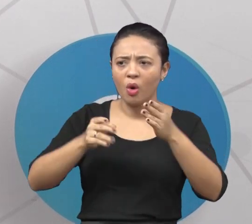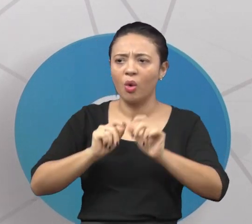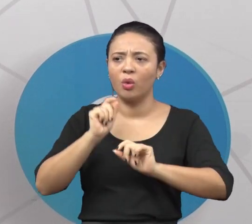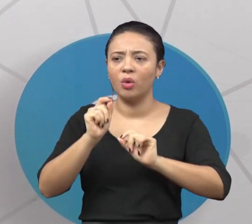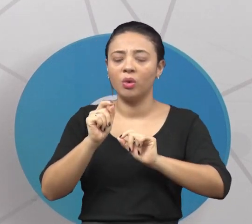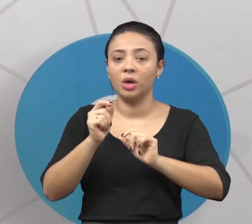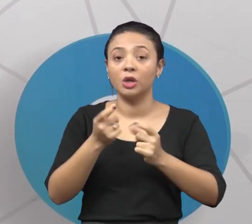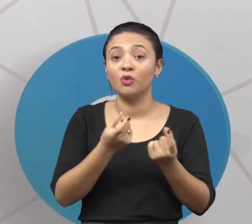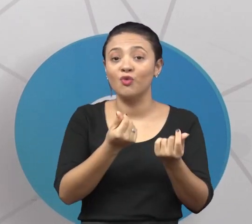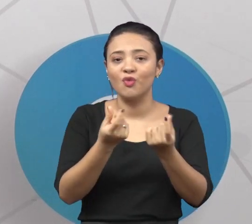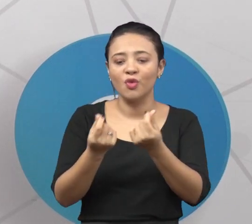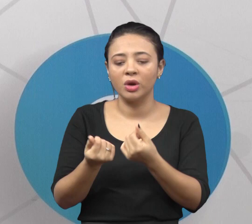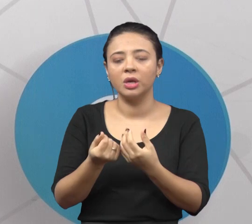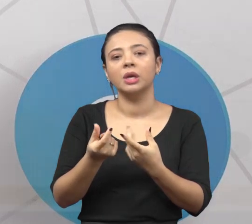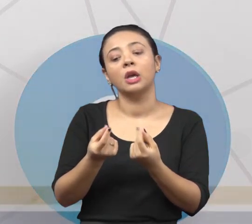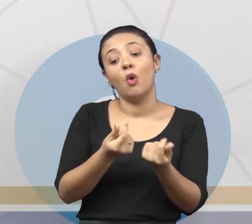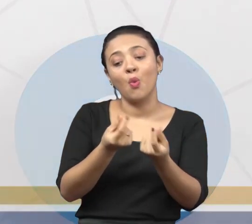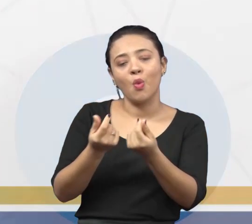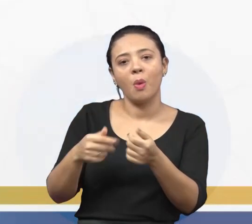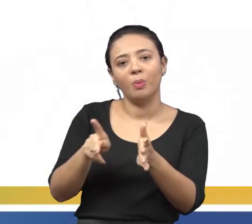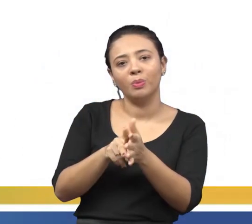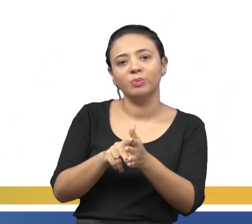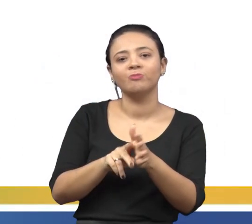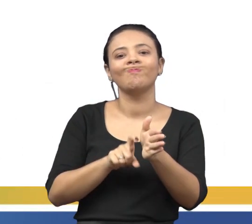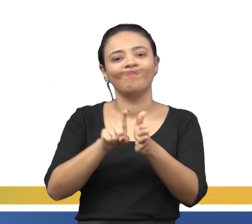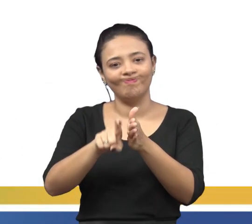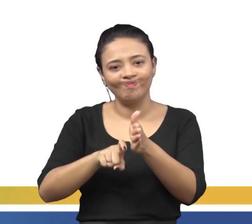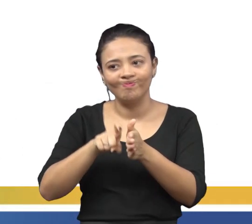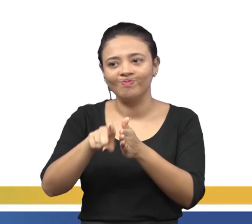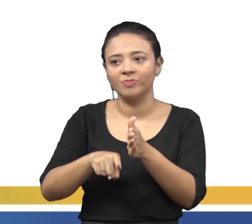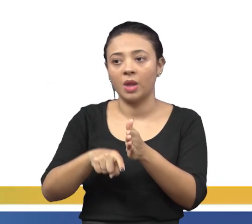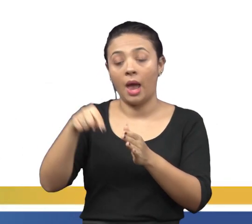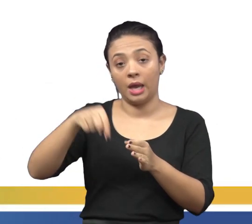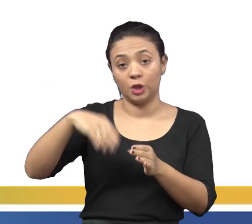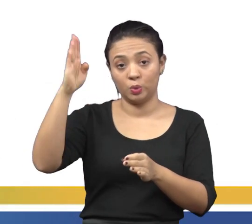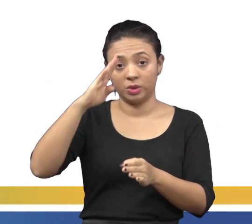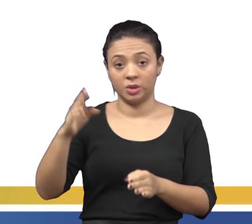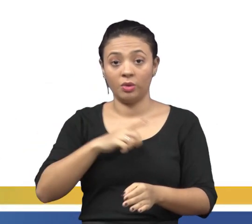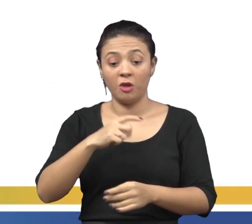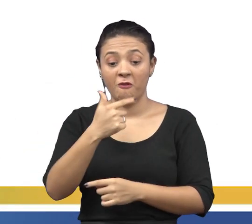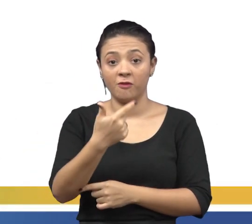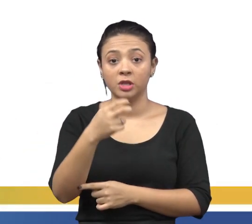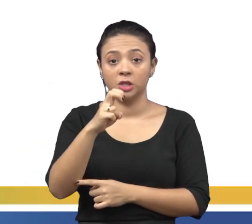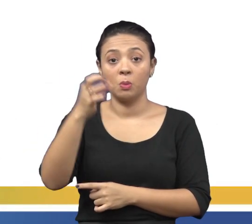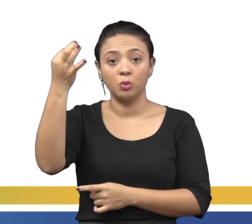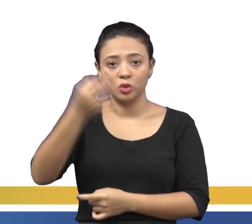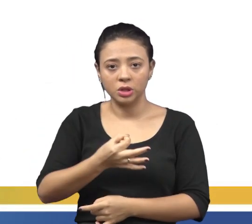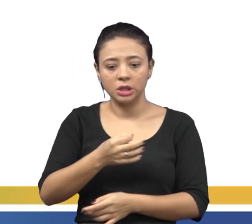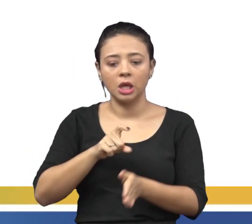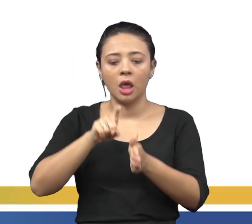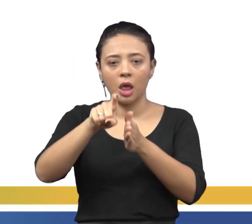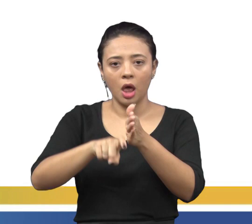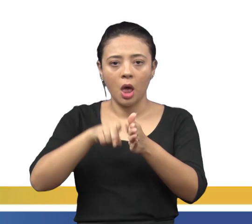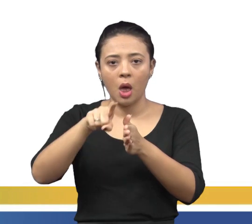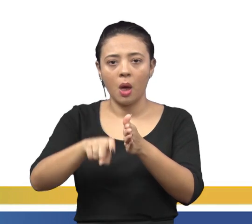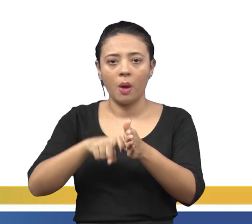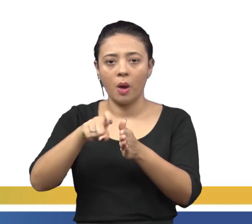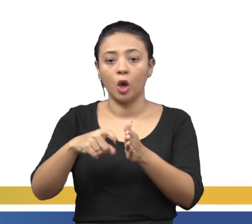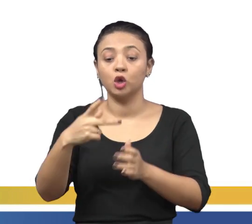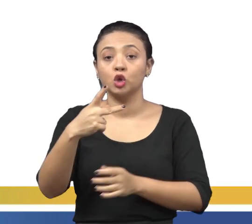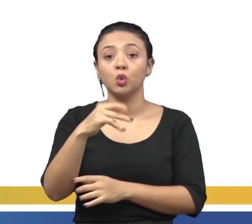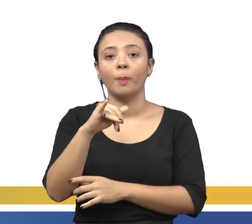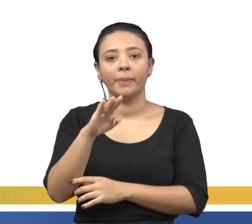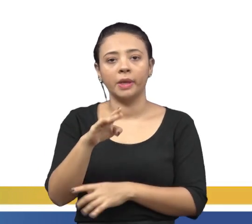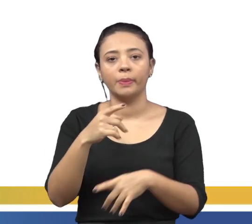agropecuários. O nosso setor agropecuário ele equivale a 25% do nosso PIB, ou seja, é bem interessante, é bem rentável, por